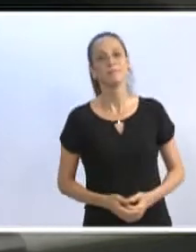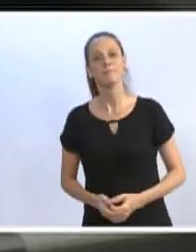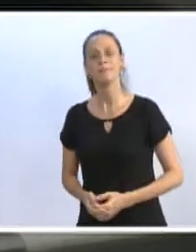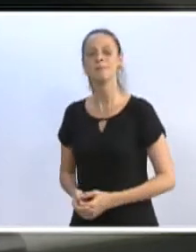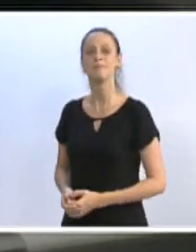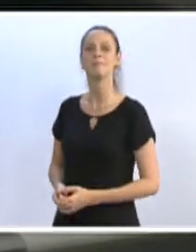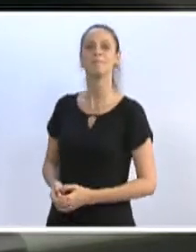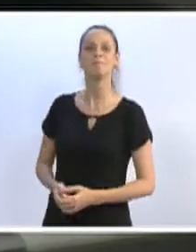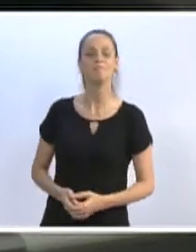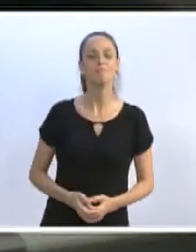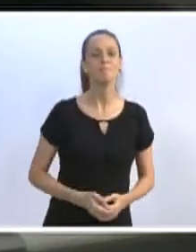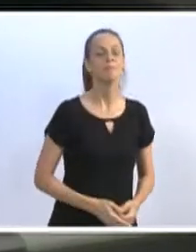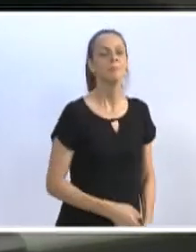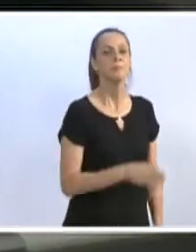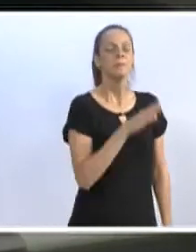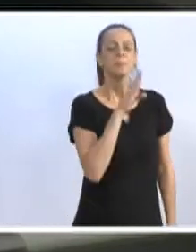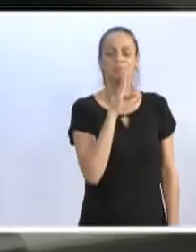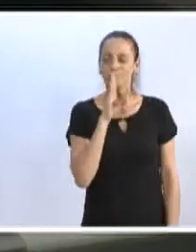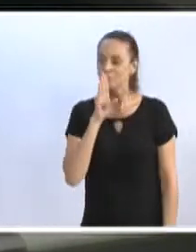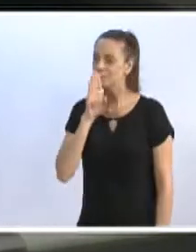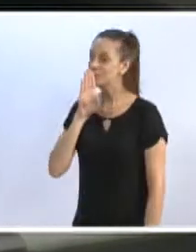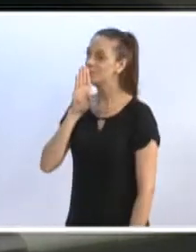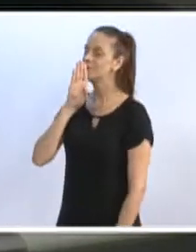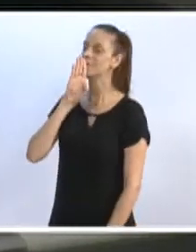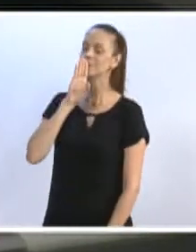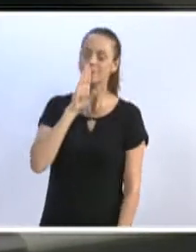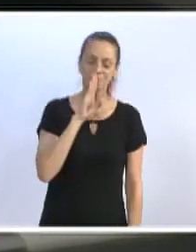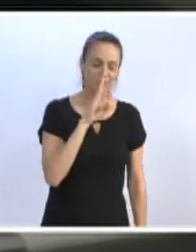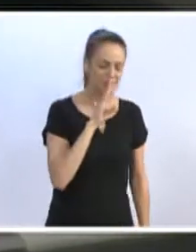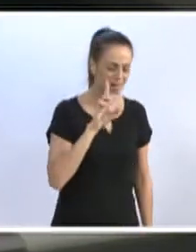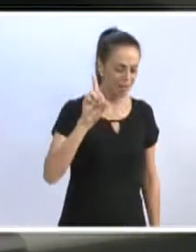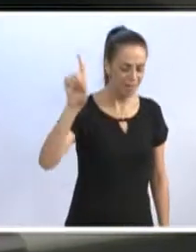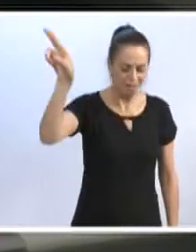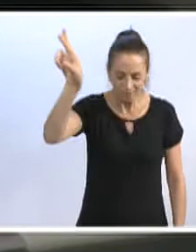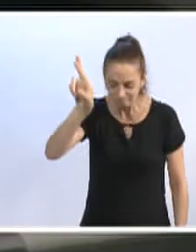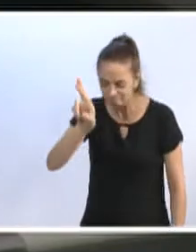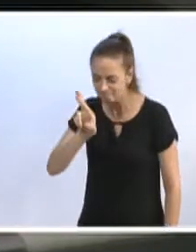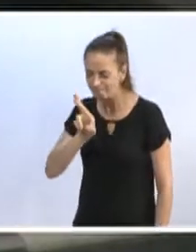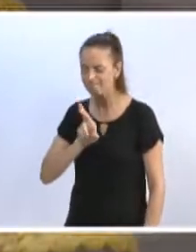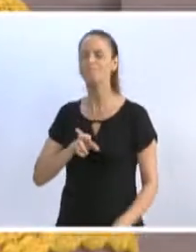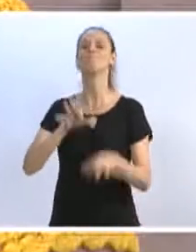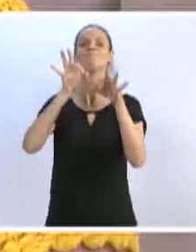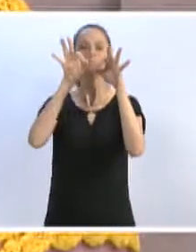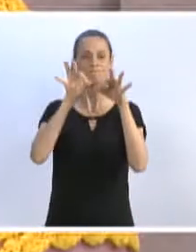No silêncio encontro resposta certa